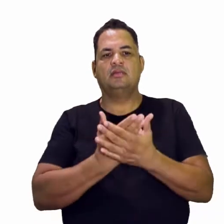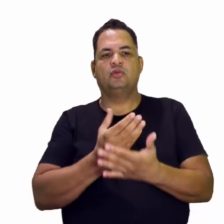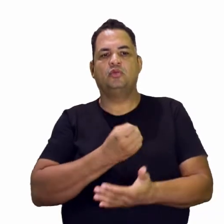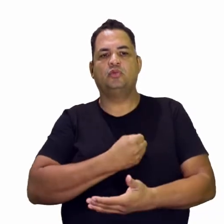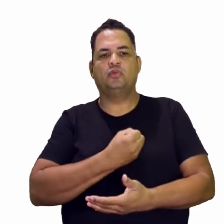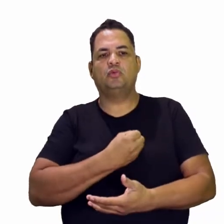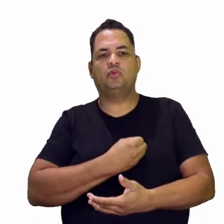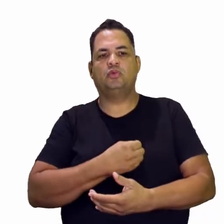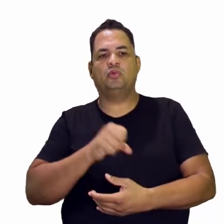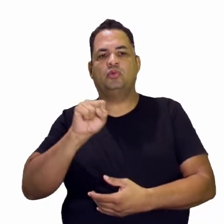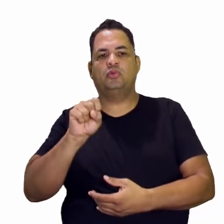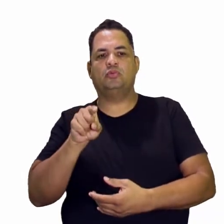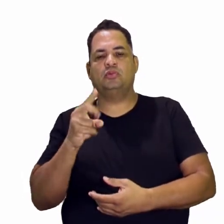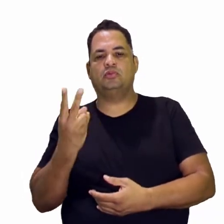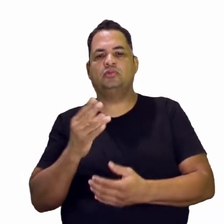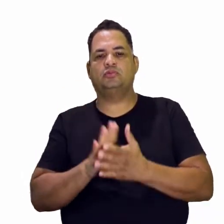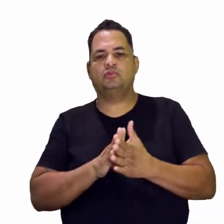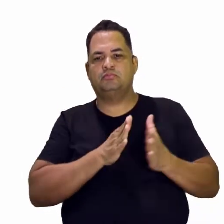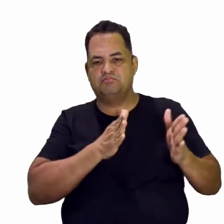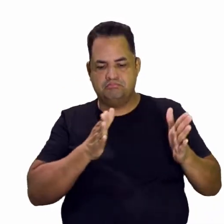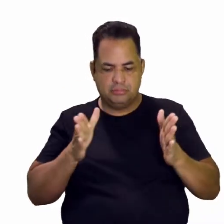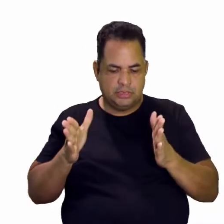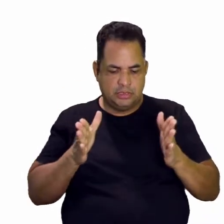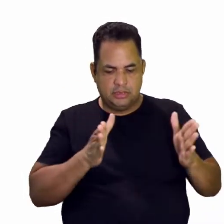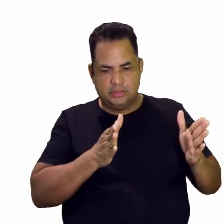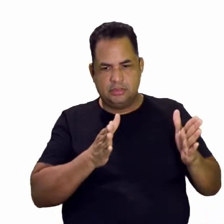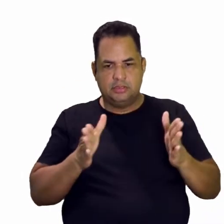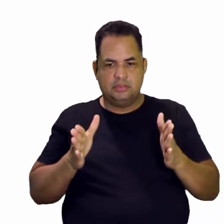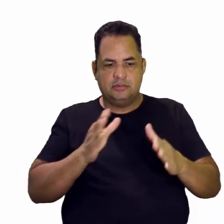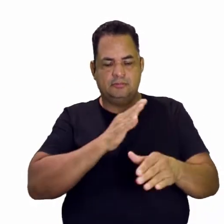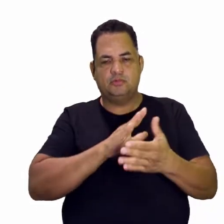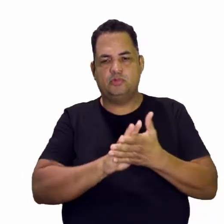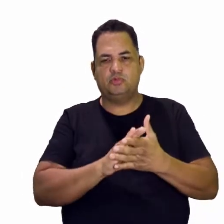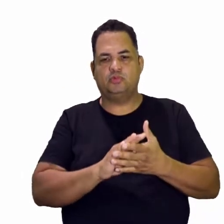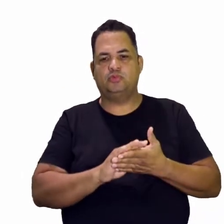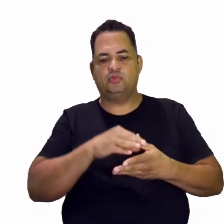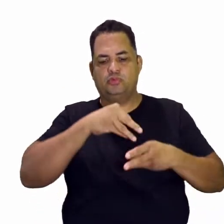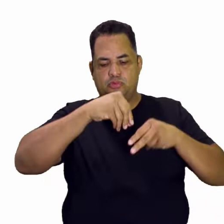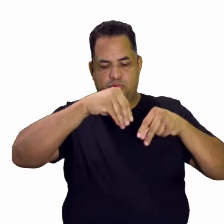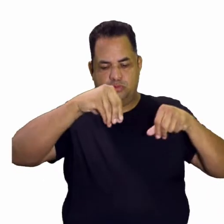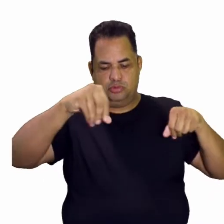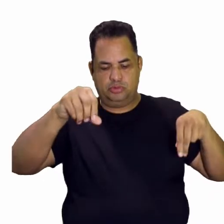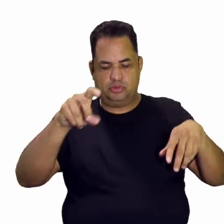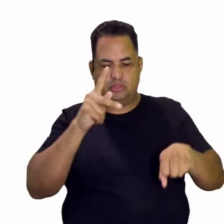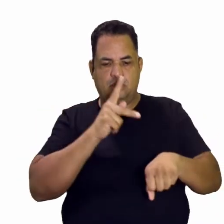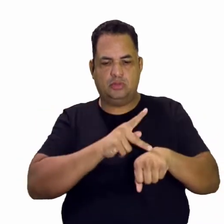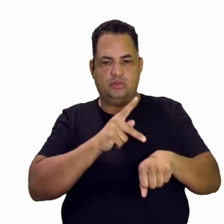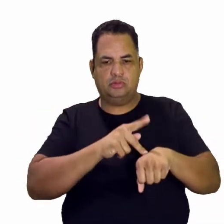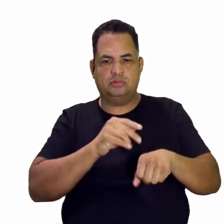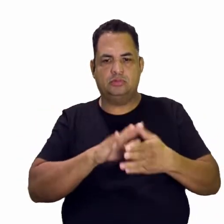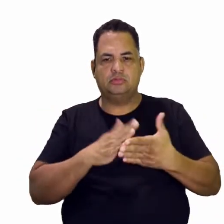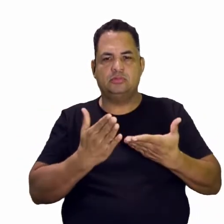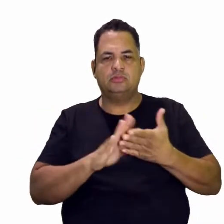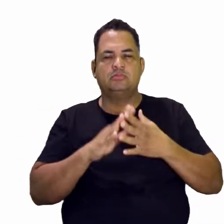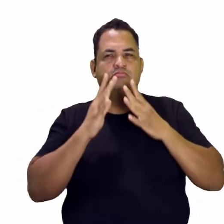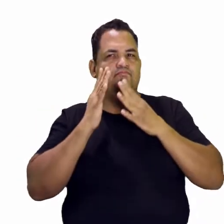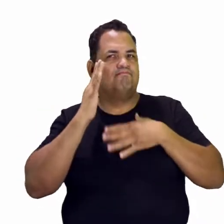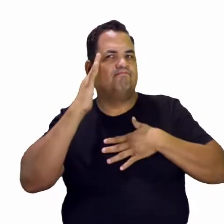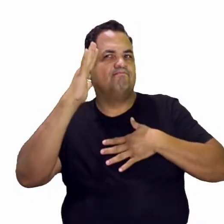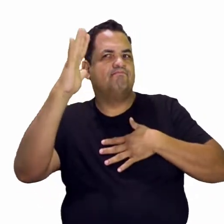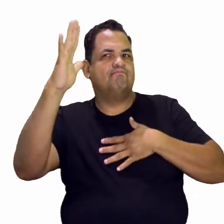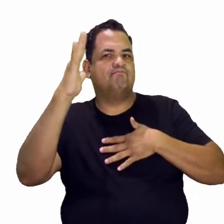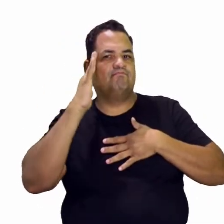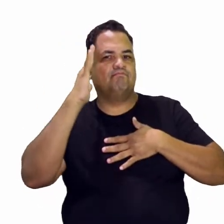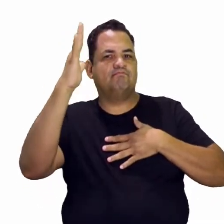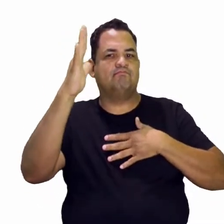o tempo geológico, tá bom? Então, se você, por algum motivo, deu uma viajada,